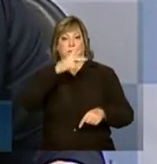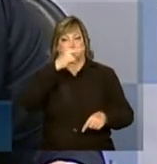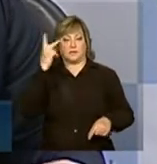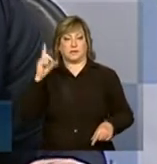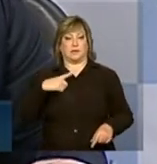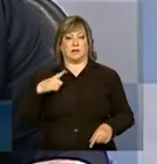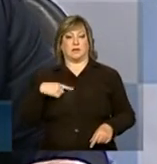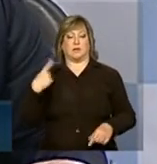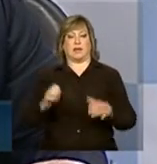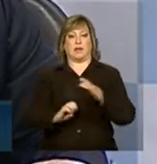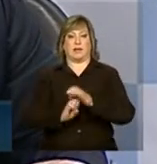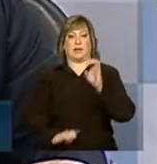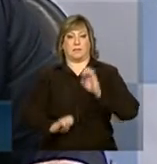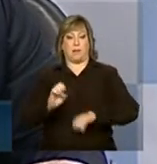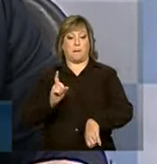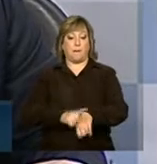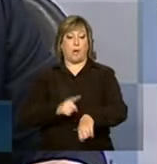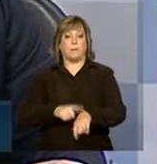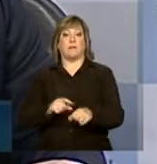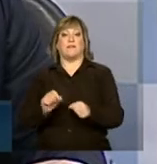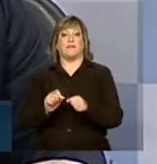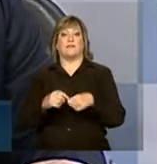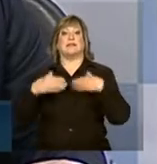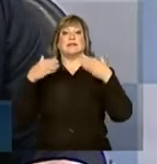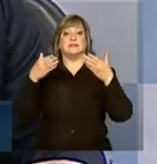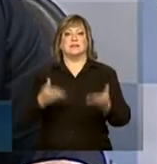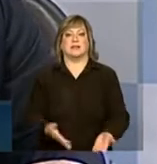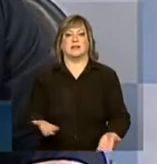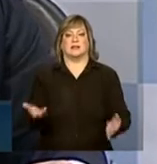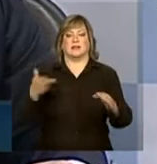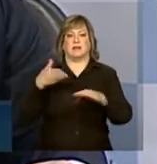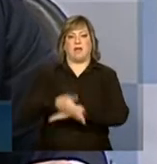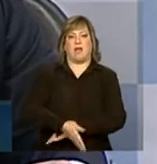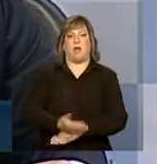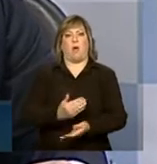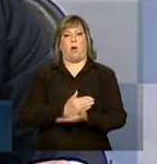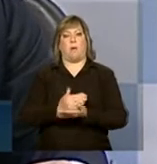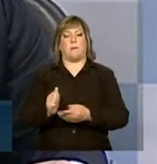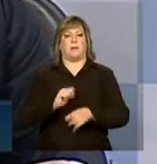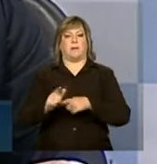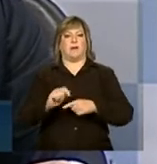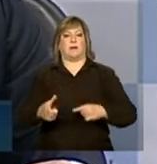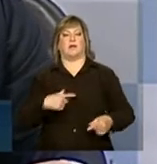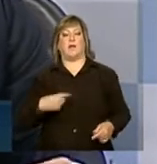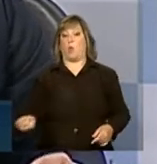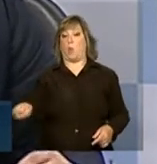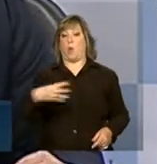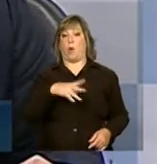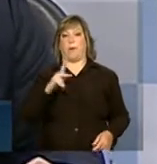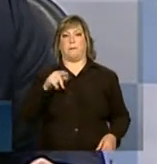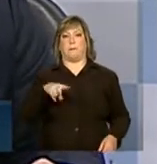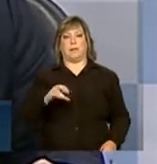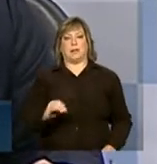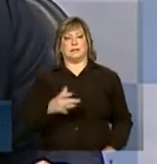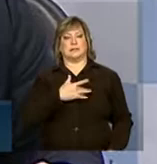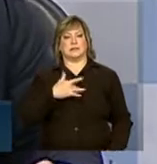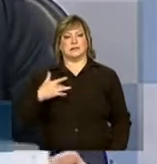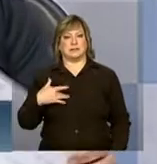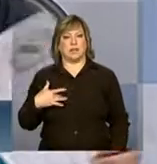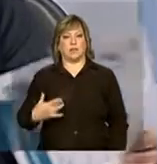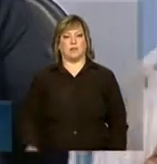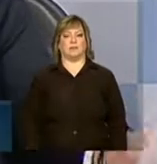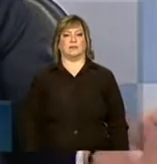no momento de fazer sua portabilidade ou de adquirirem um novo plano de